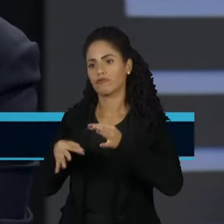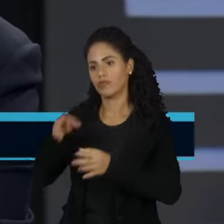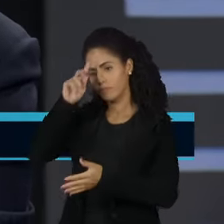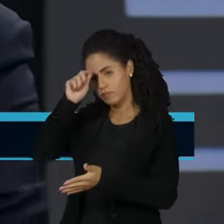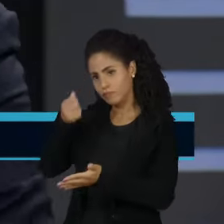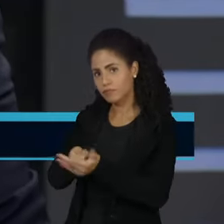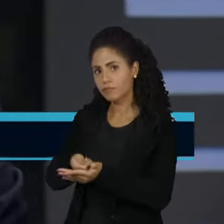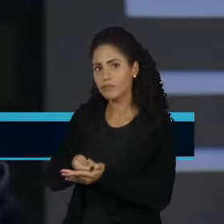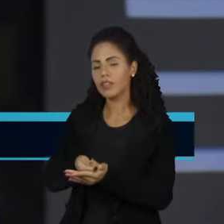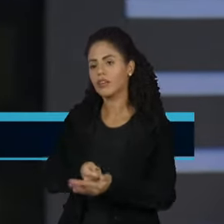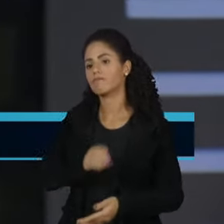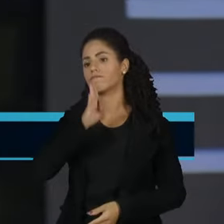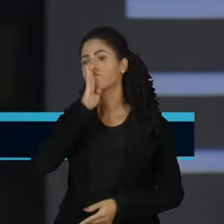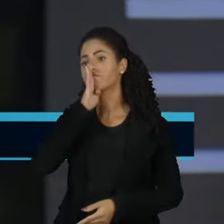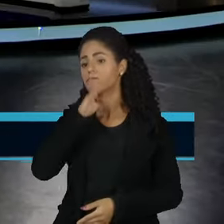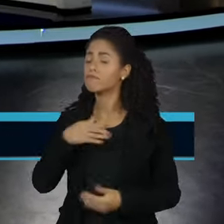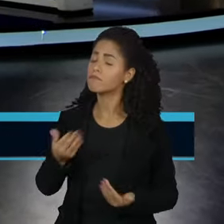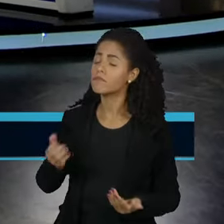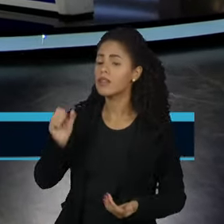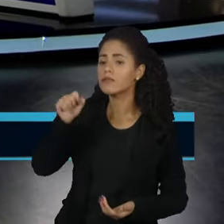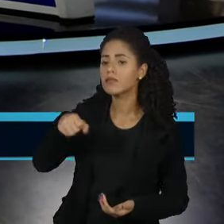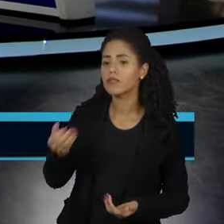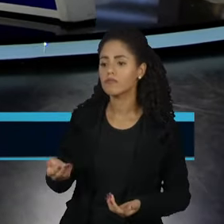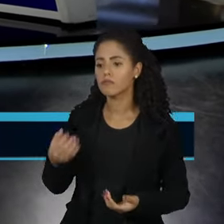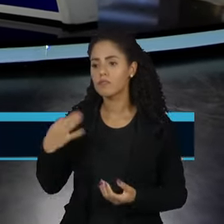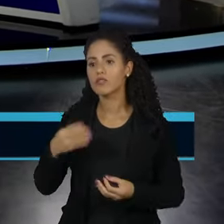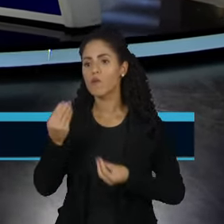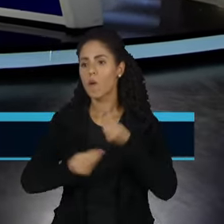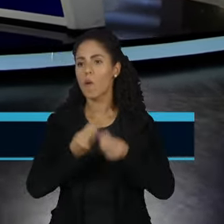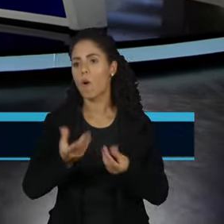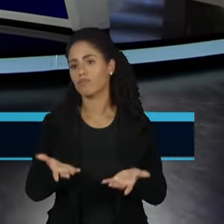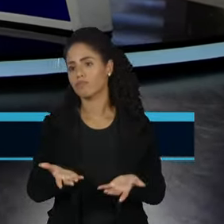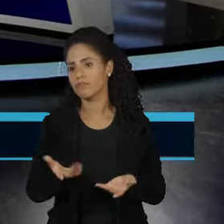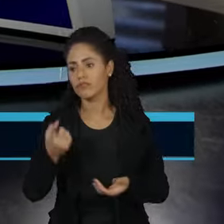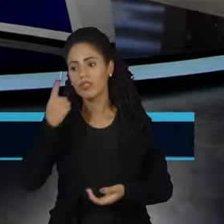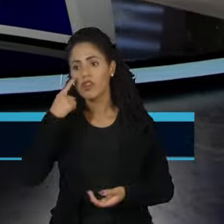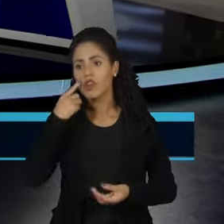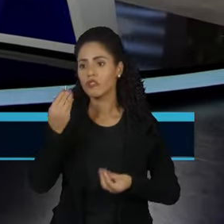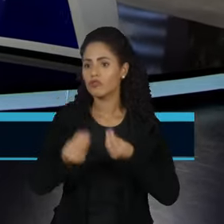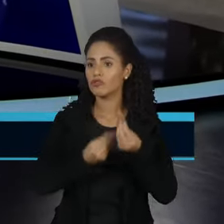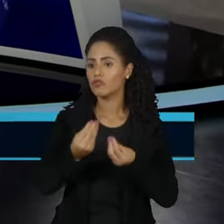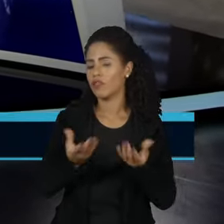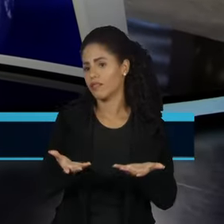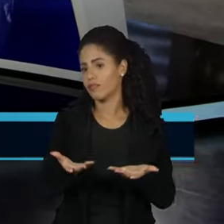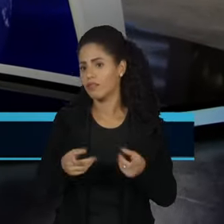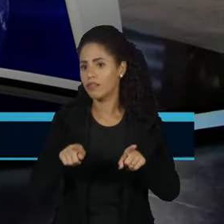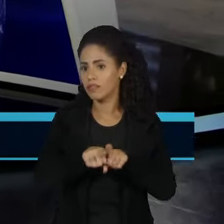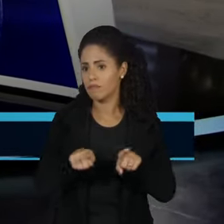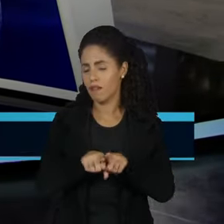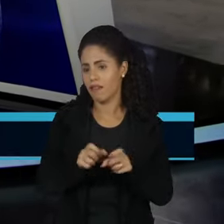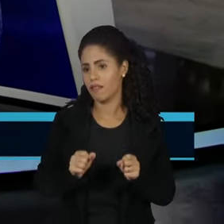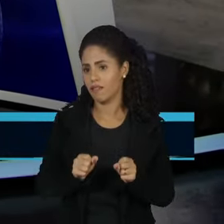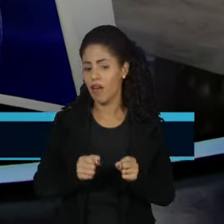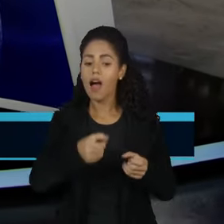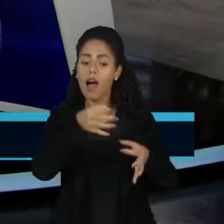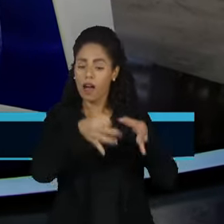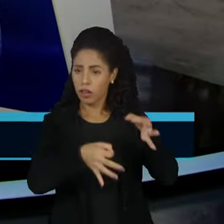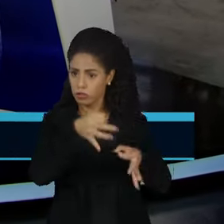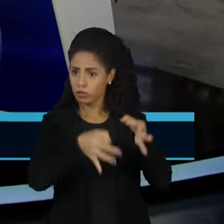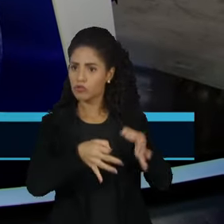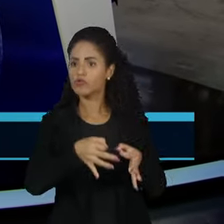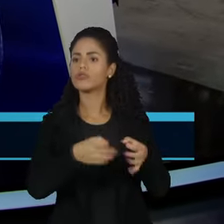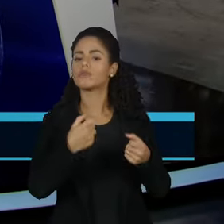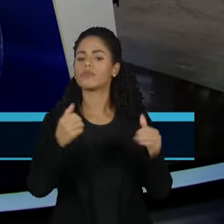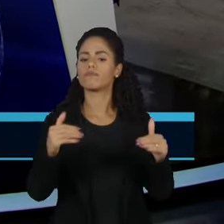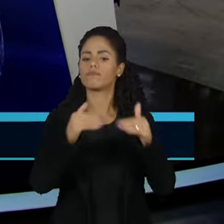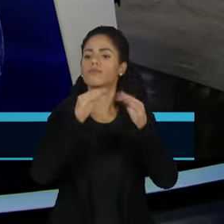que tomar muito cuidado, porque a primeira vez ele falou assim, exatamente, né? Por quê? Certo? Se ele não pode, ela também não pode. Não. A justiça é tratada